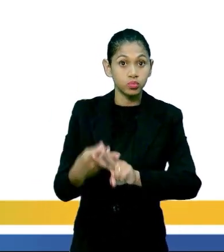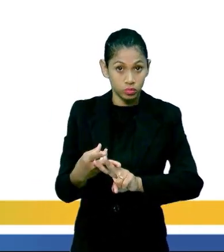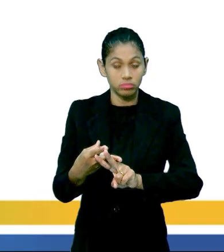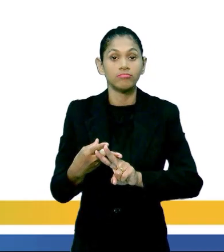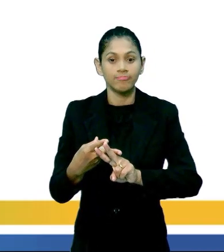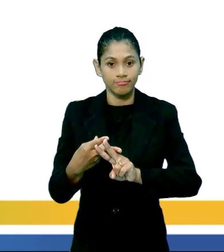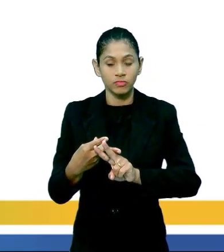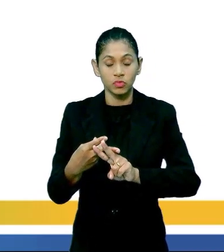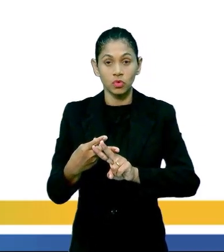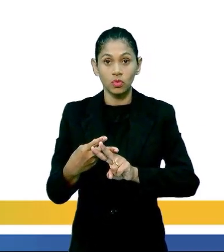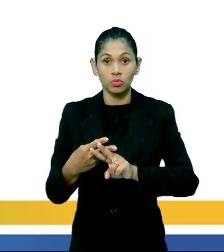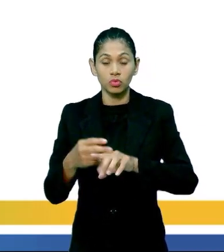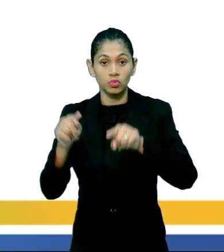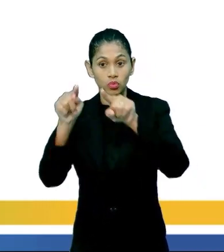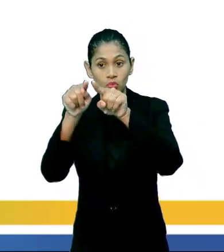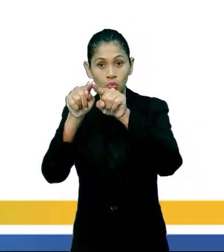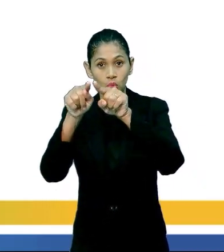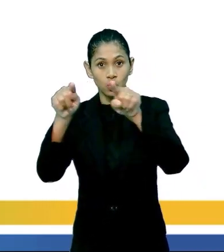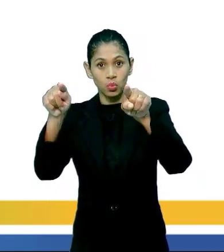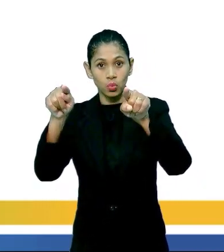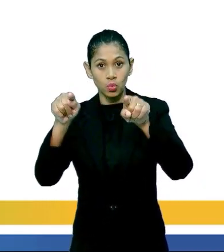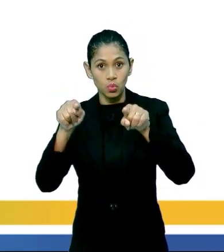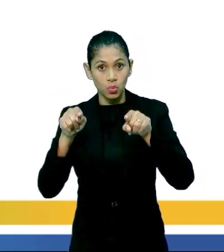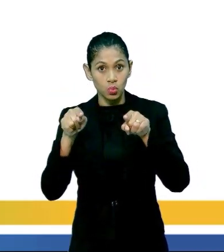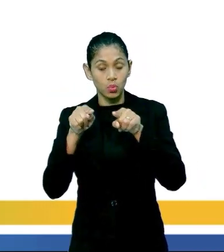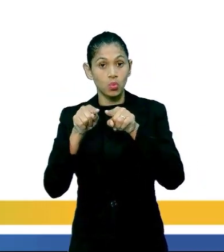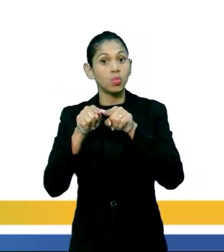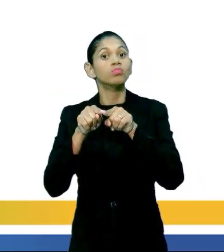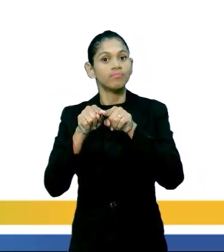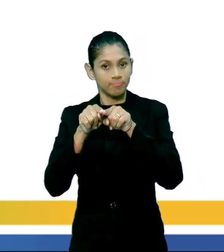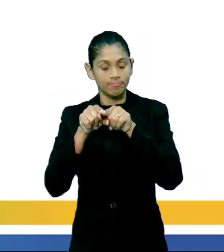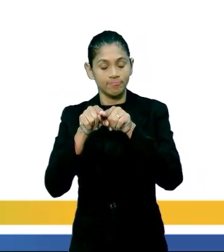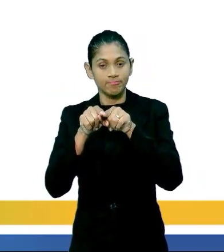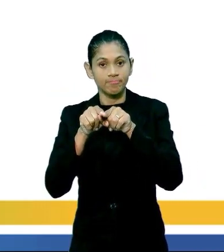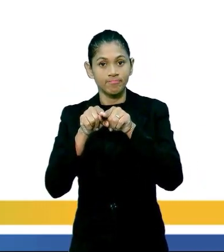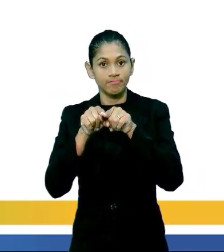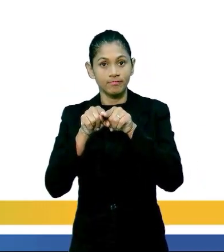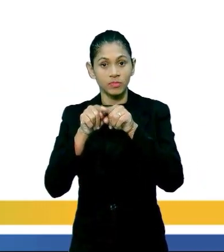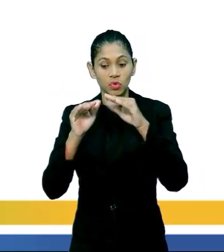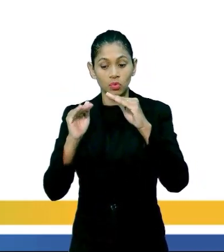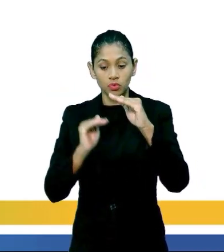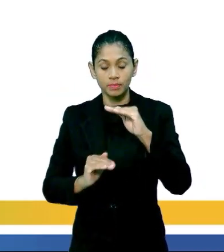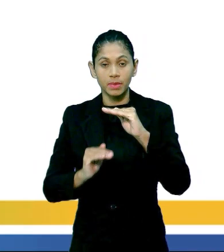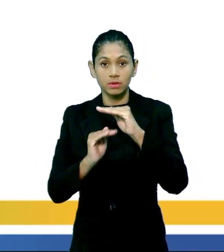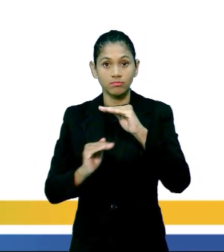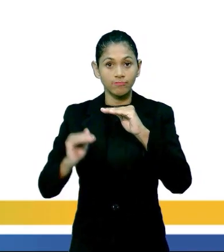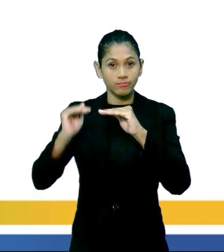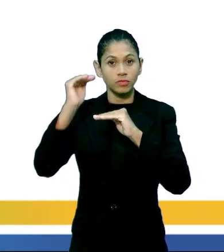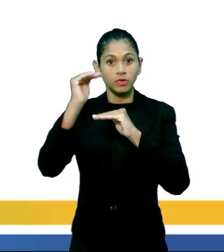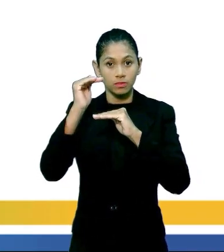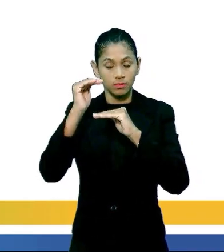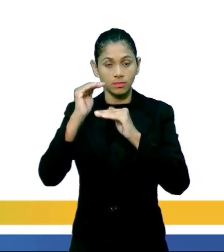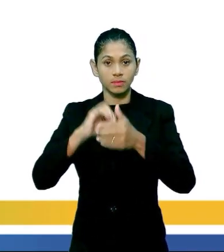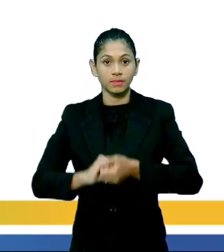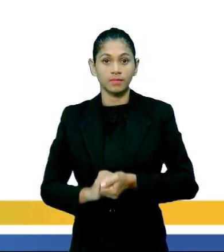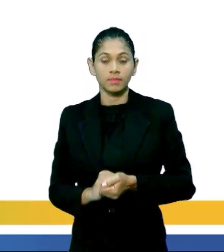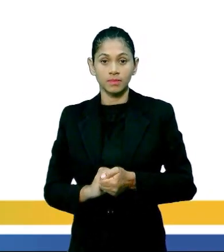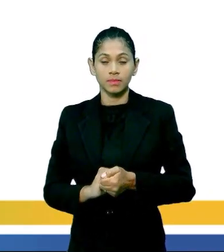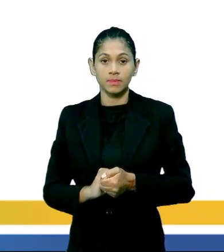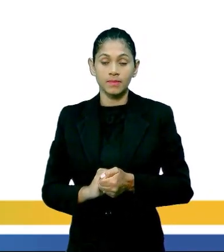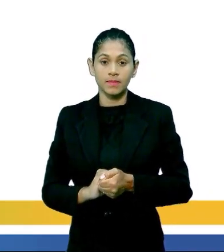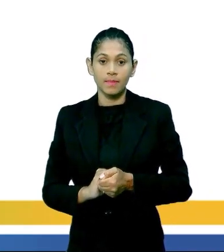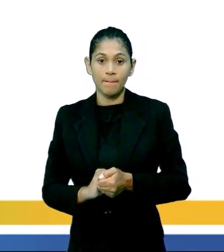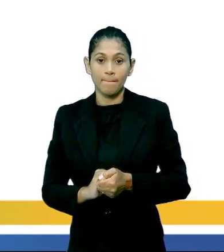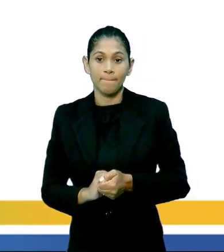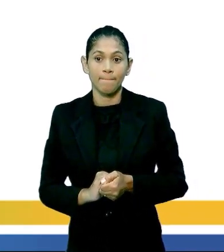cubo de cima. E nós não sabemos o valor dele, né? A medida. Então, nós representaremos por x. Mas agora vamos